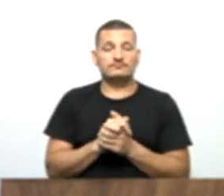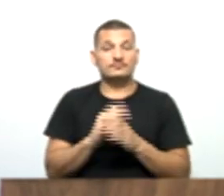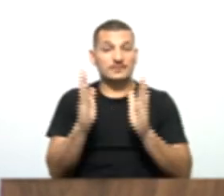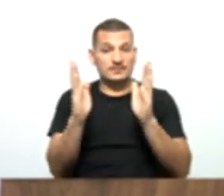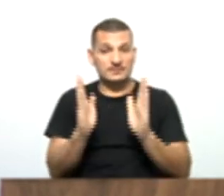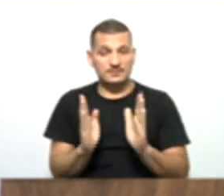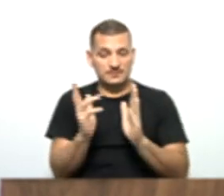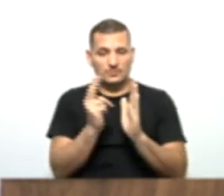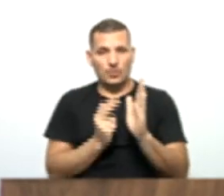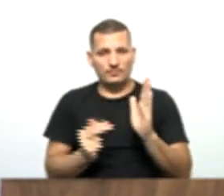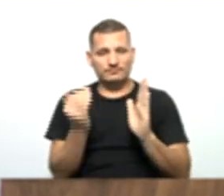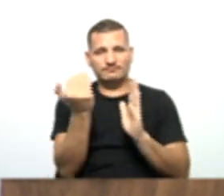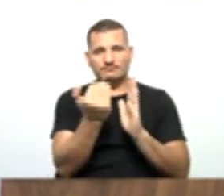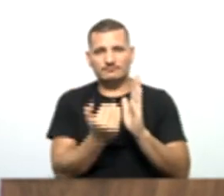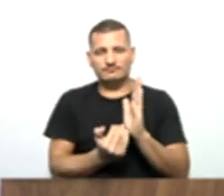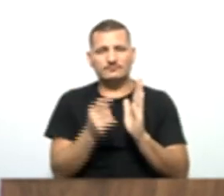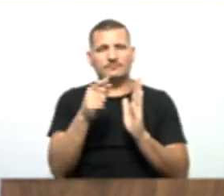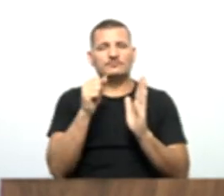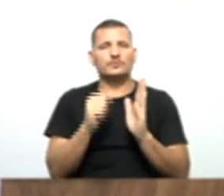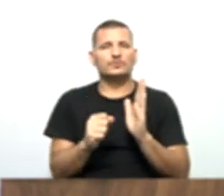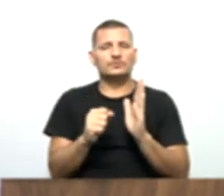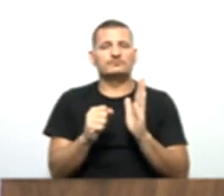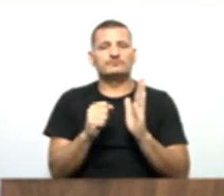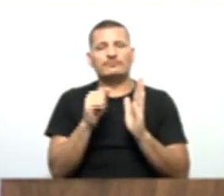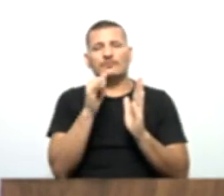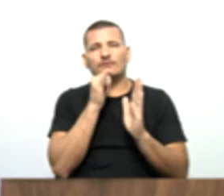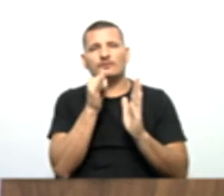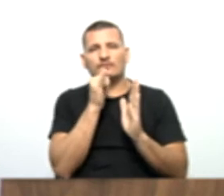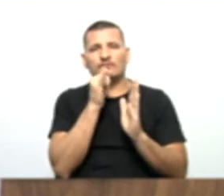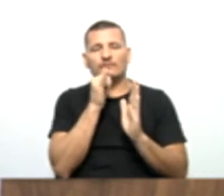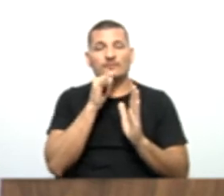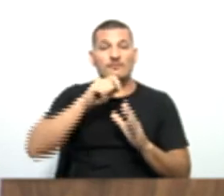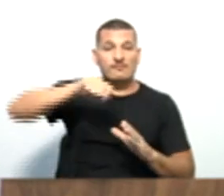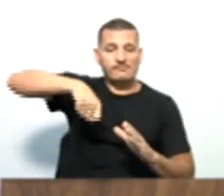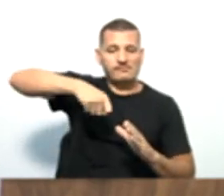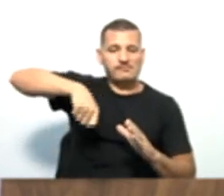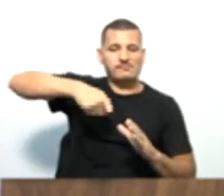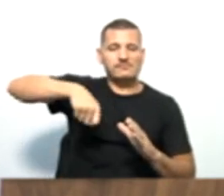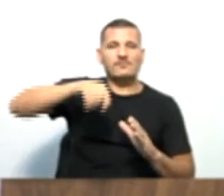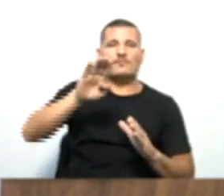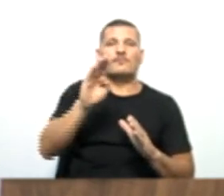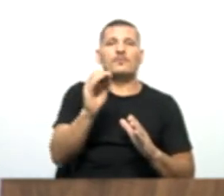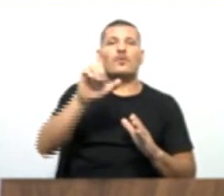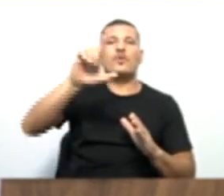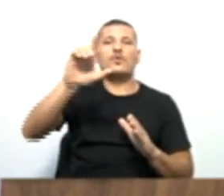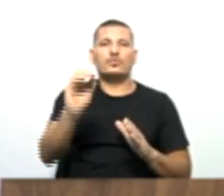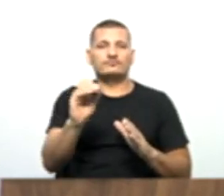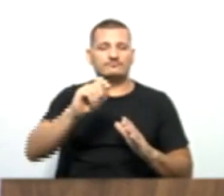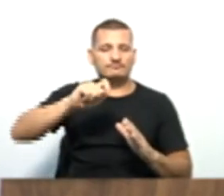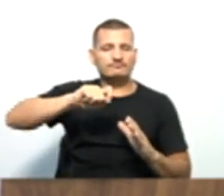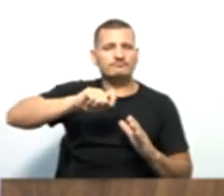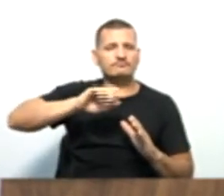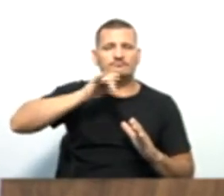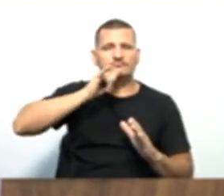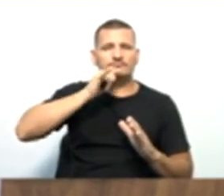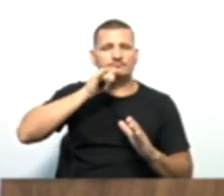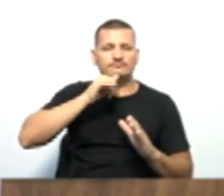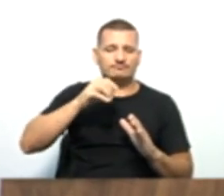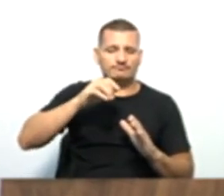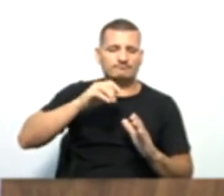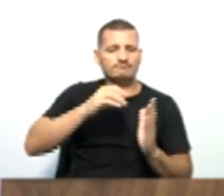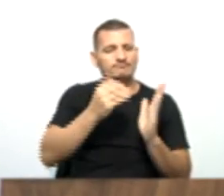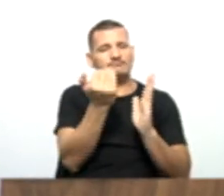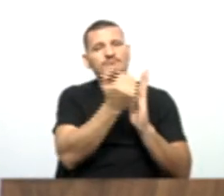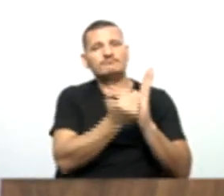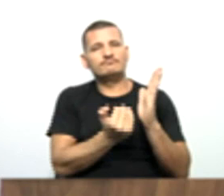escopo, você pode pegar, por exemplo, a receita de bolo. Qual é o produto final quando você pega uma